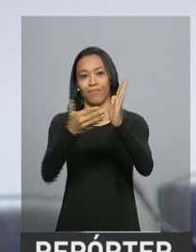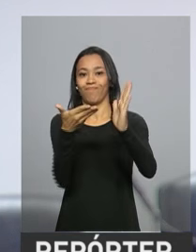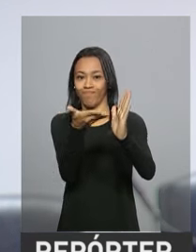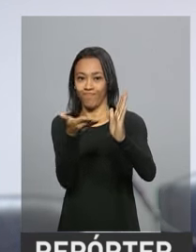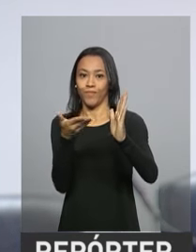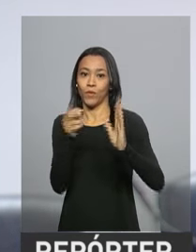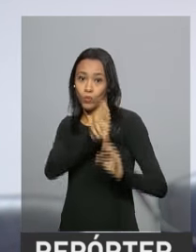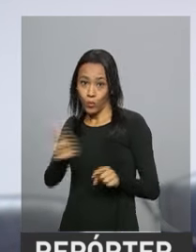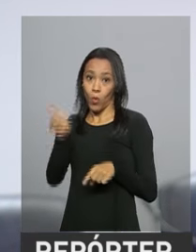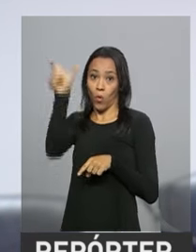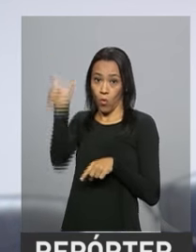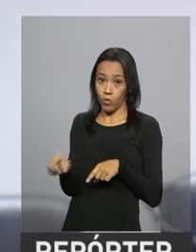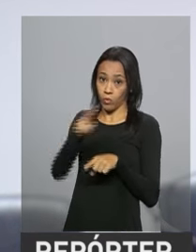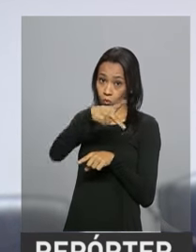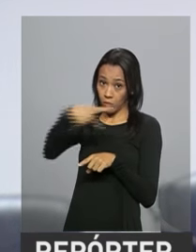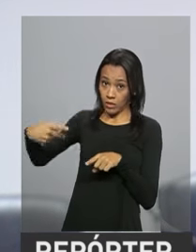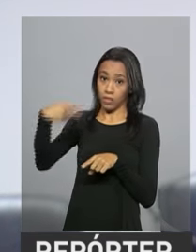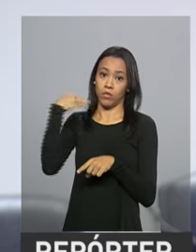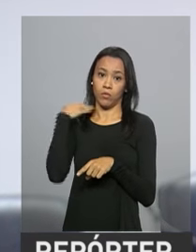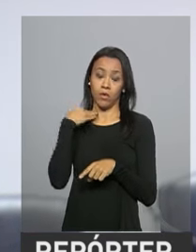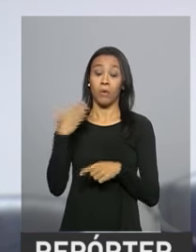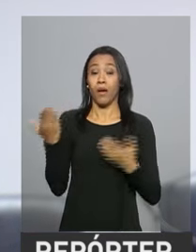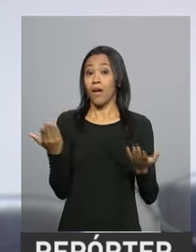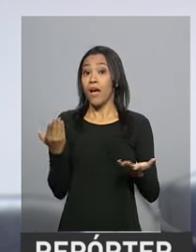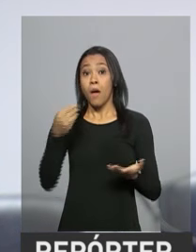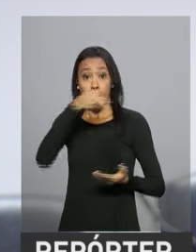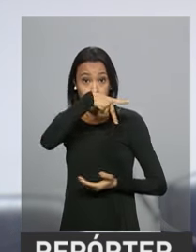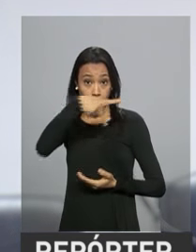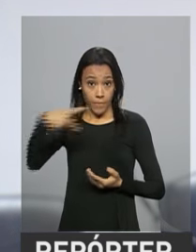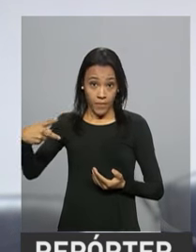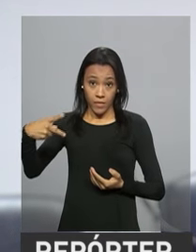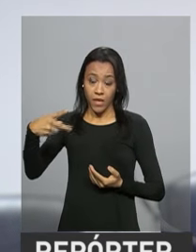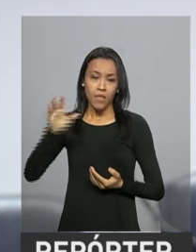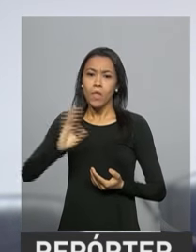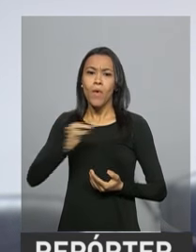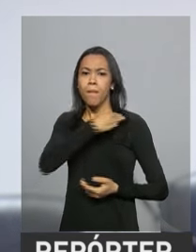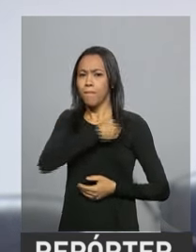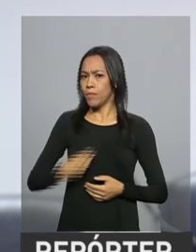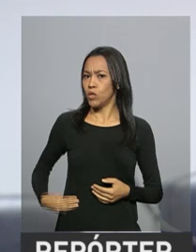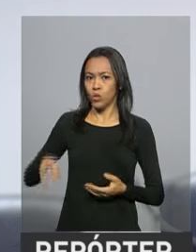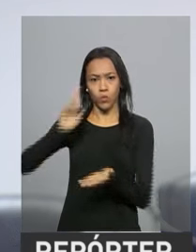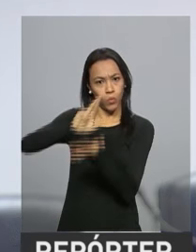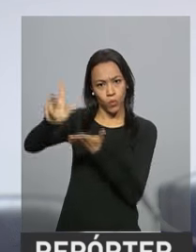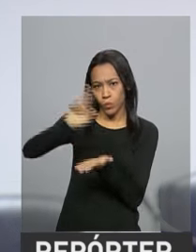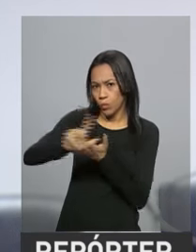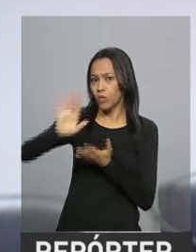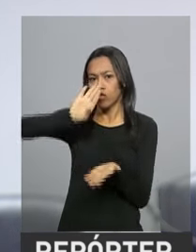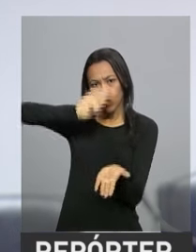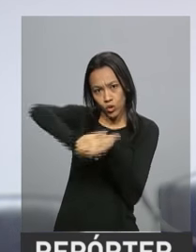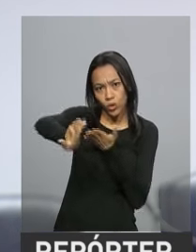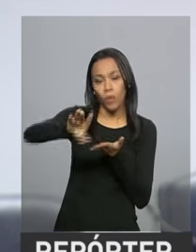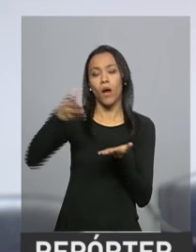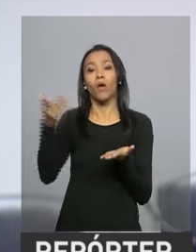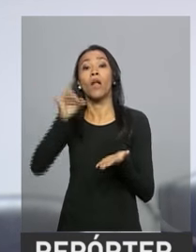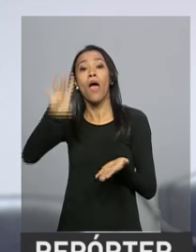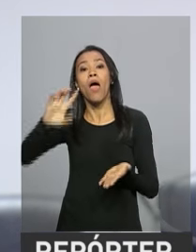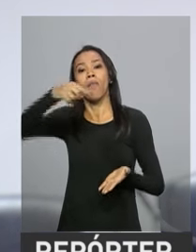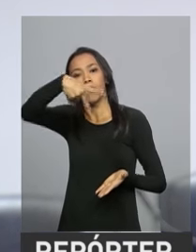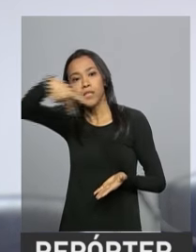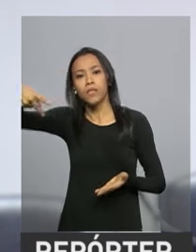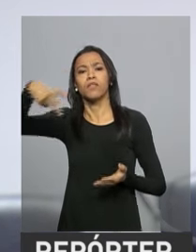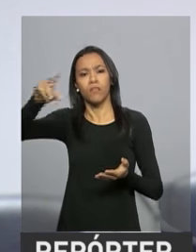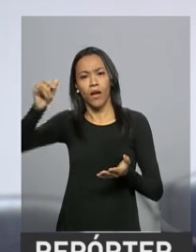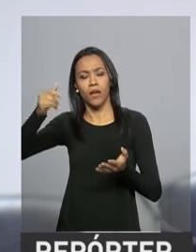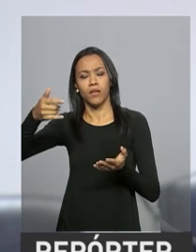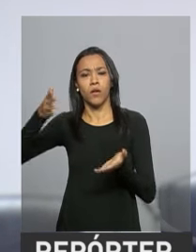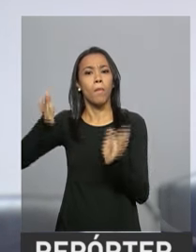o cargo de presidente do Banco Central perdeu o estatus de ministério Henrique Meirelles disse que o governo vai encaminhar ao congresso